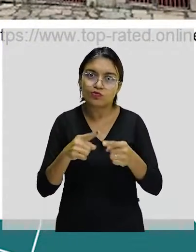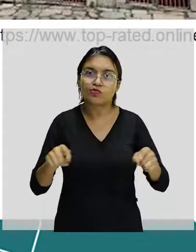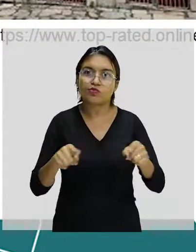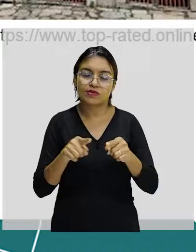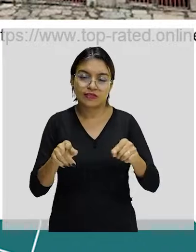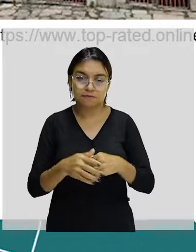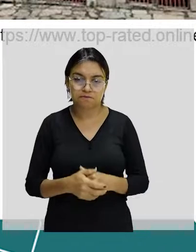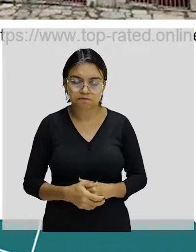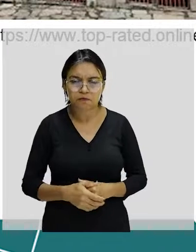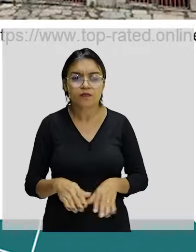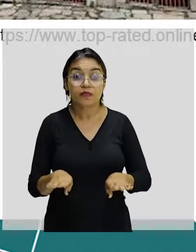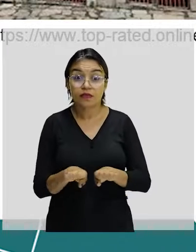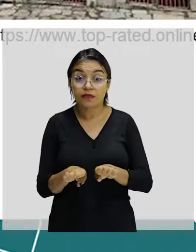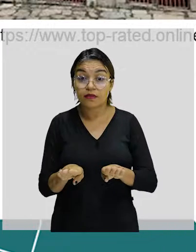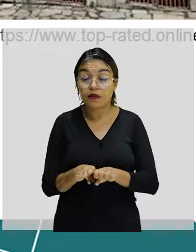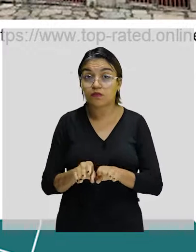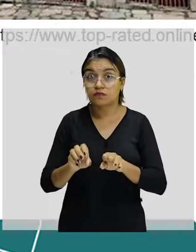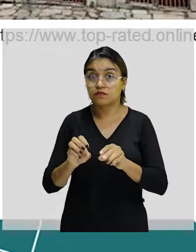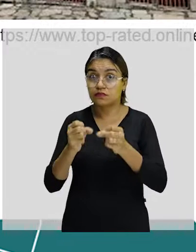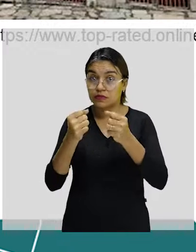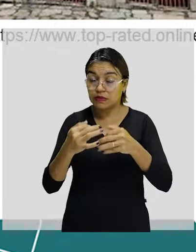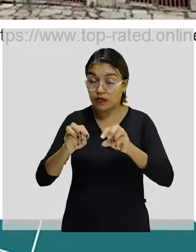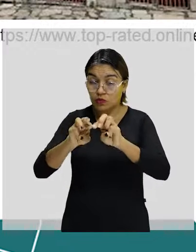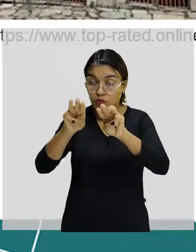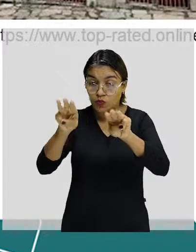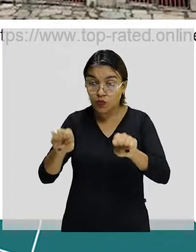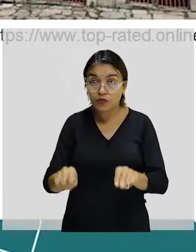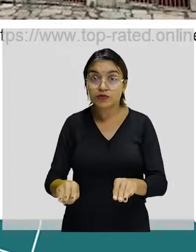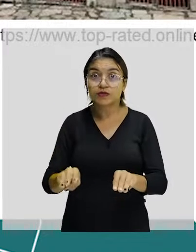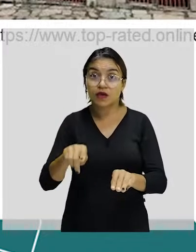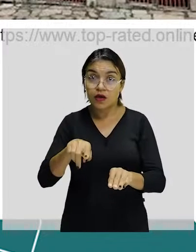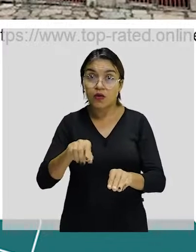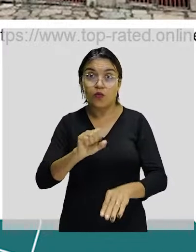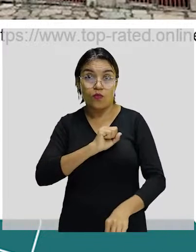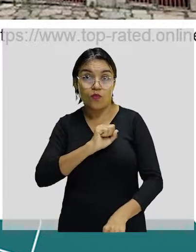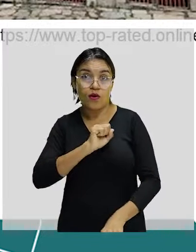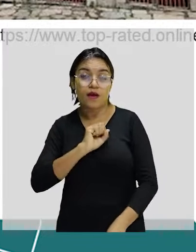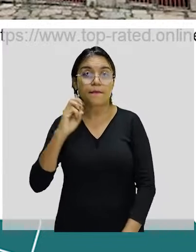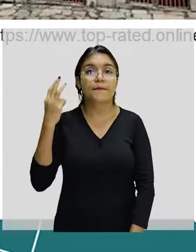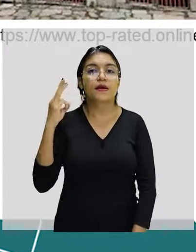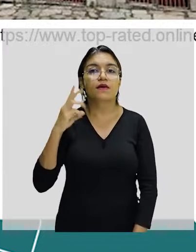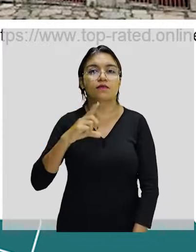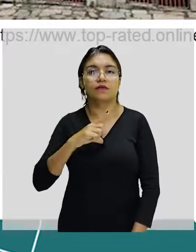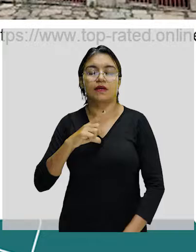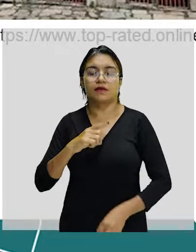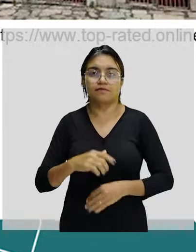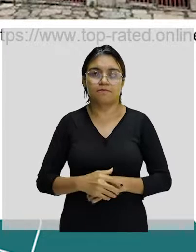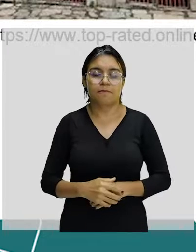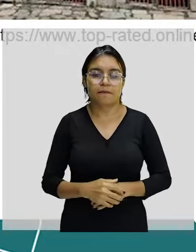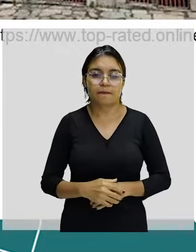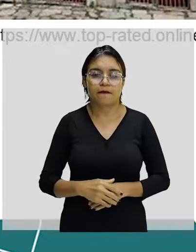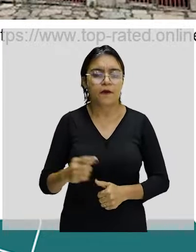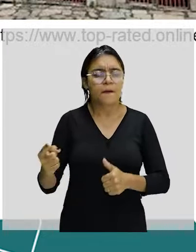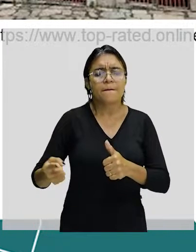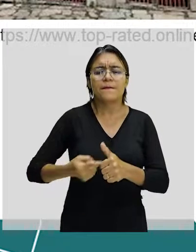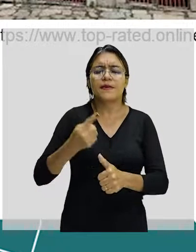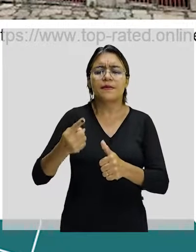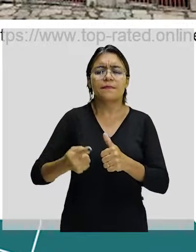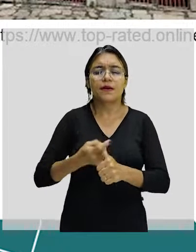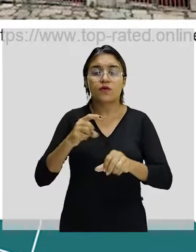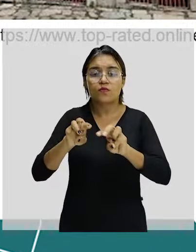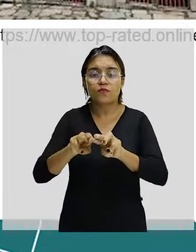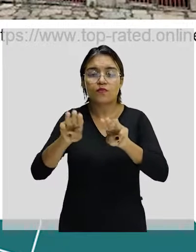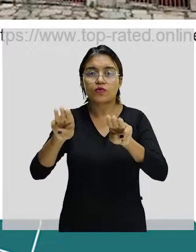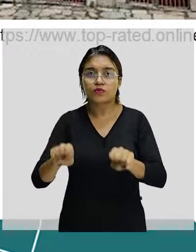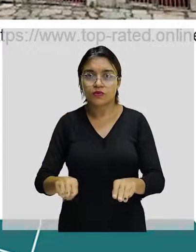falando especificamente do Museu do Reggae, do Maranhão, nós temos o primeiro